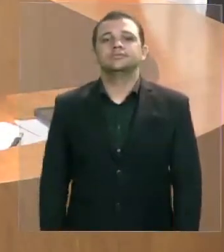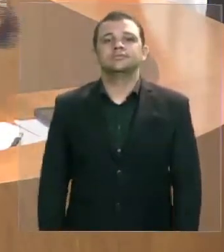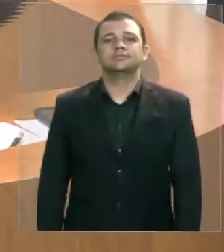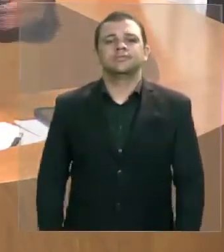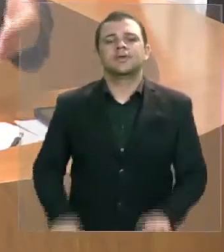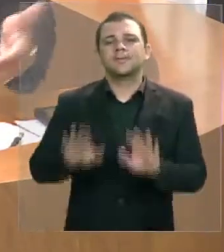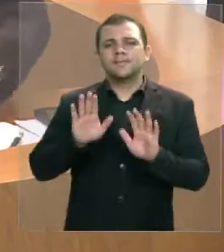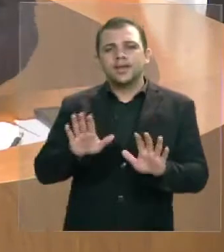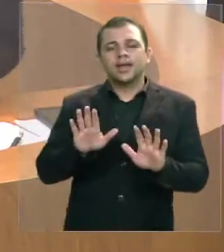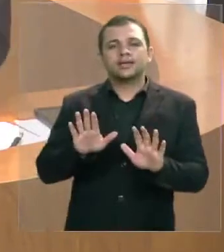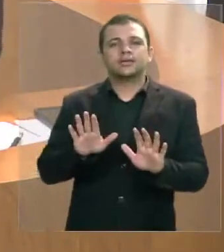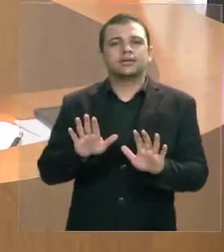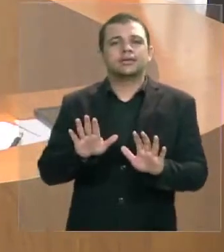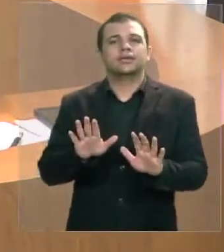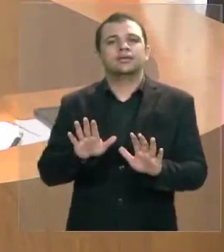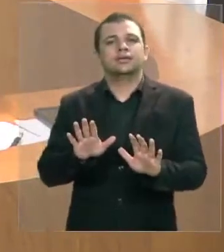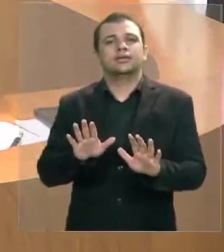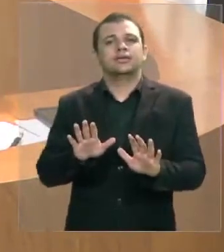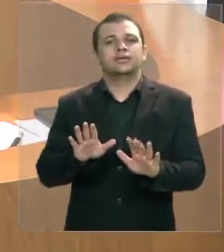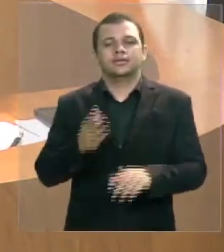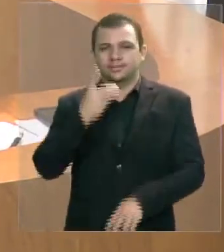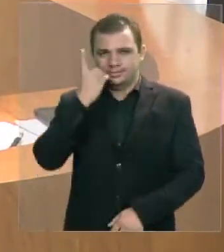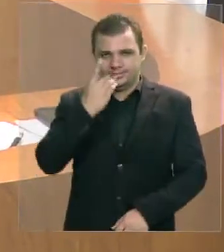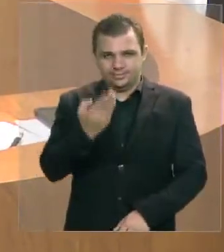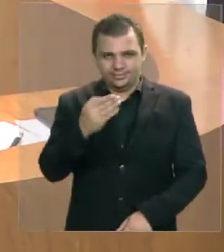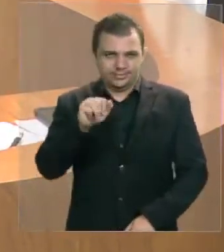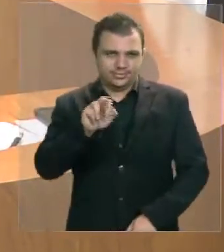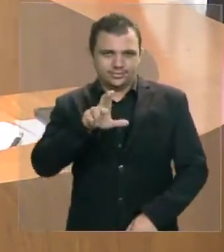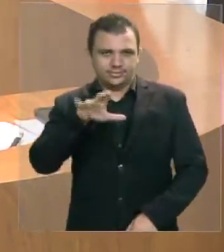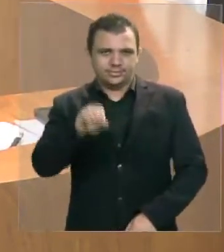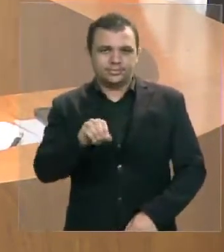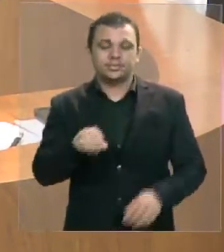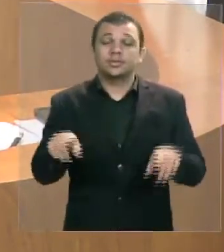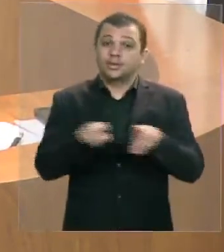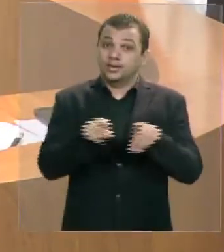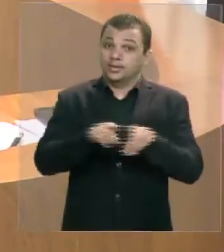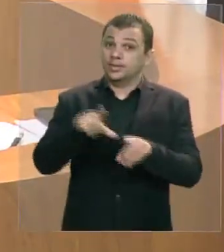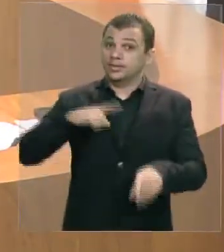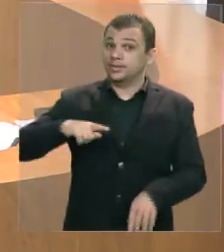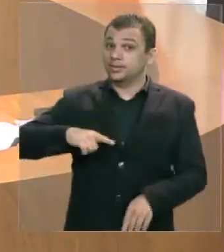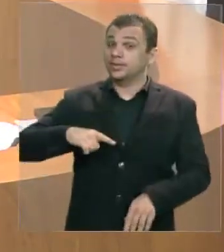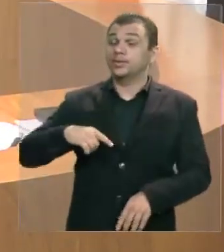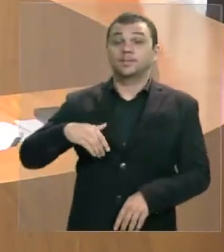Mas aí, deputado Marco Aurélio, ainda vem uma bomba maior.